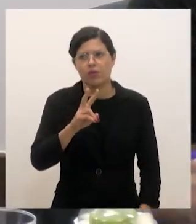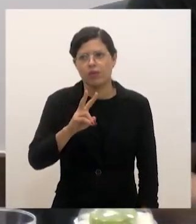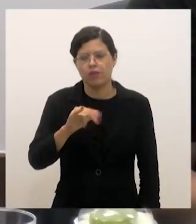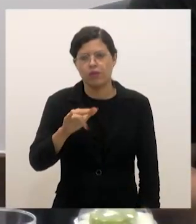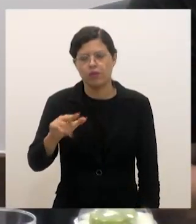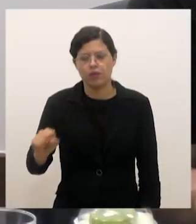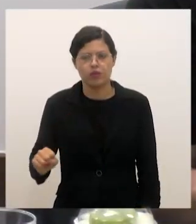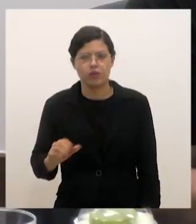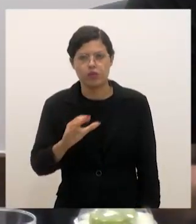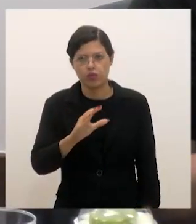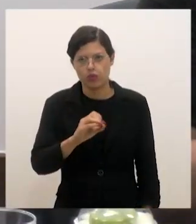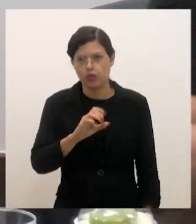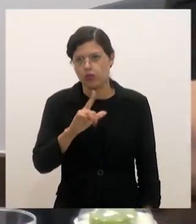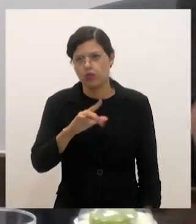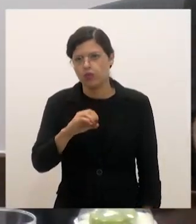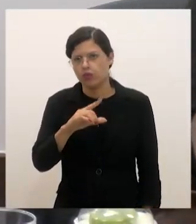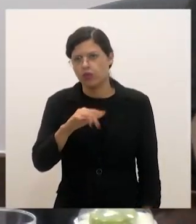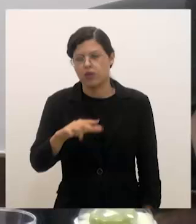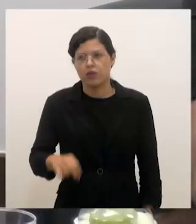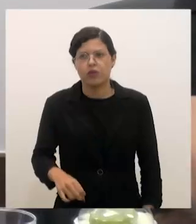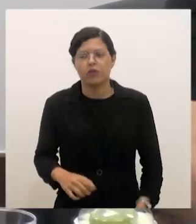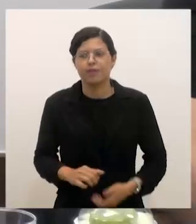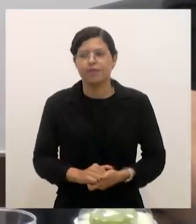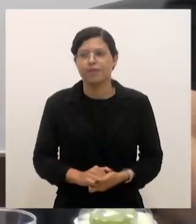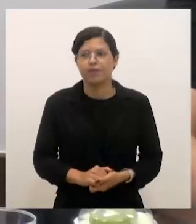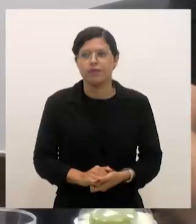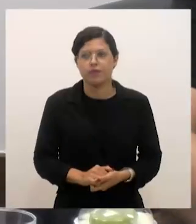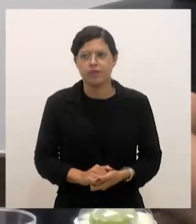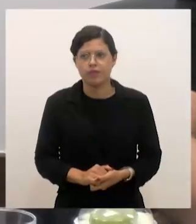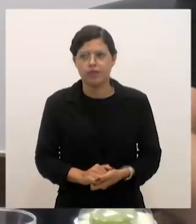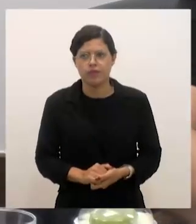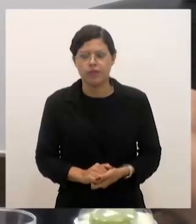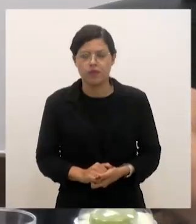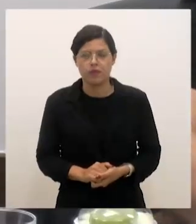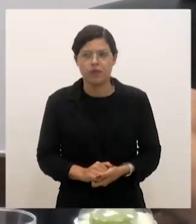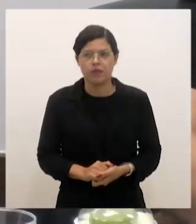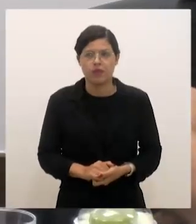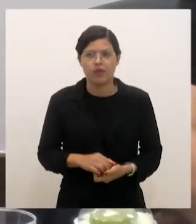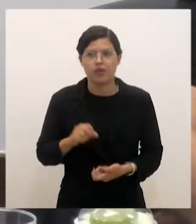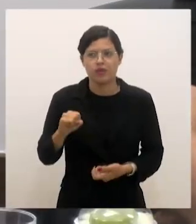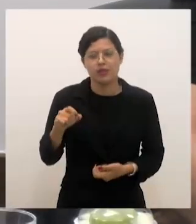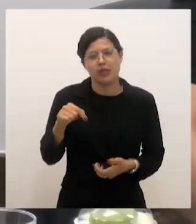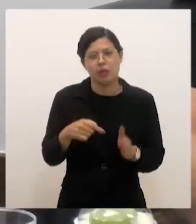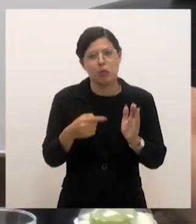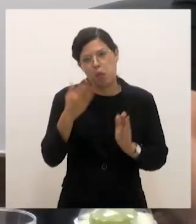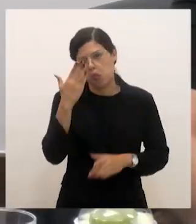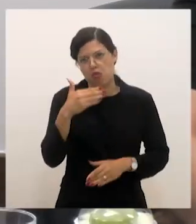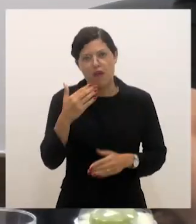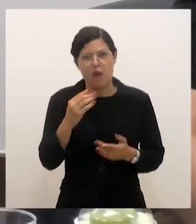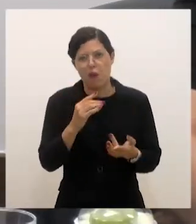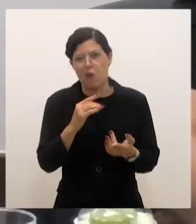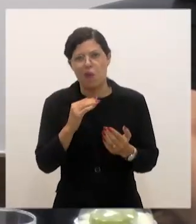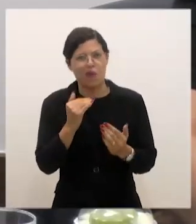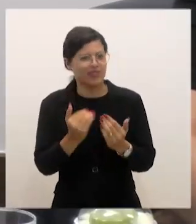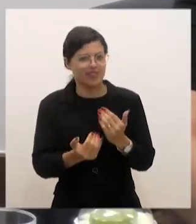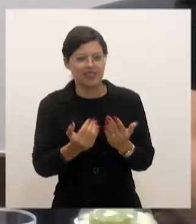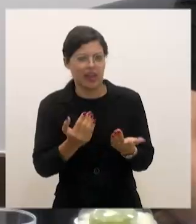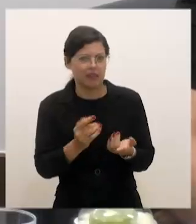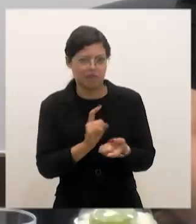Eu considero, a não ser que o deputado Cozzolino me demonstre o contrário, o